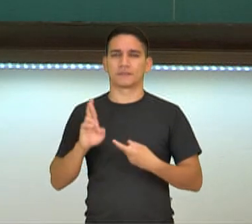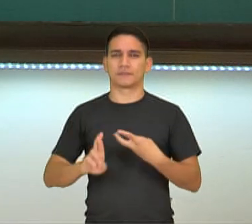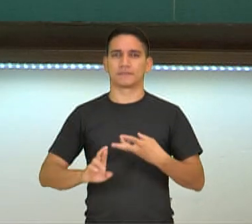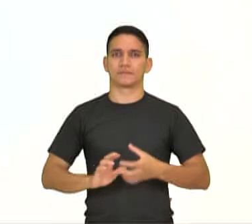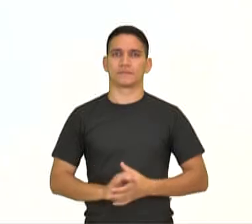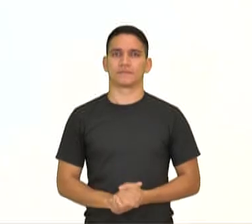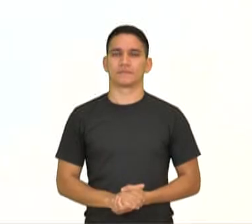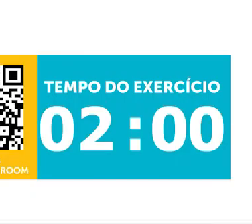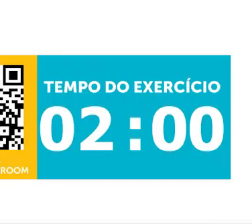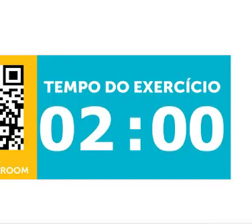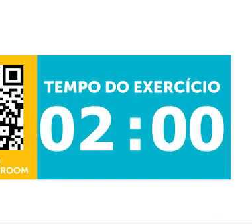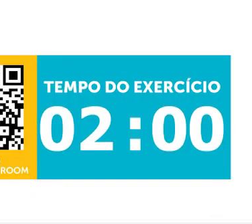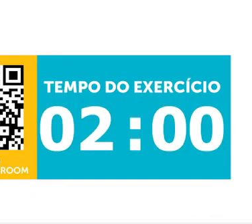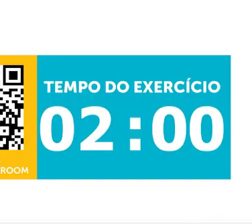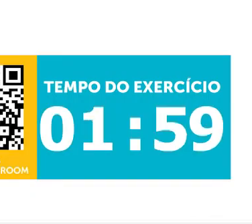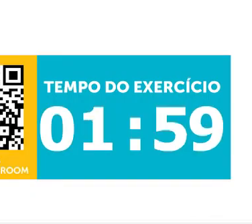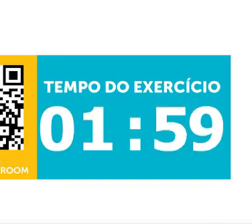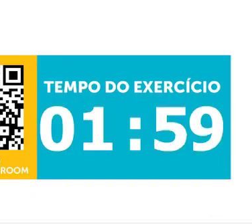essa questão.